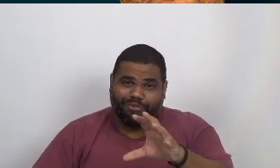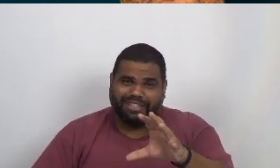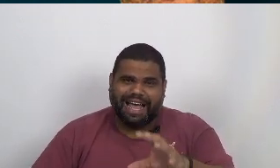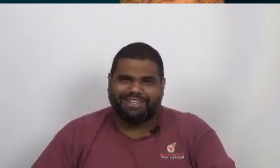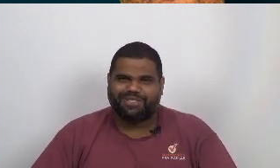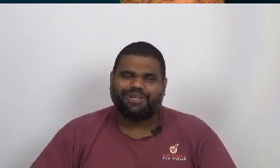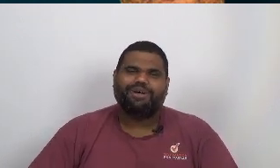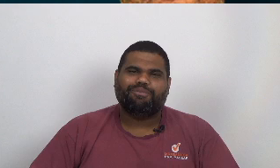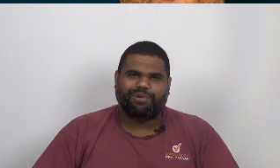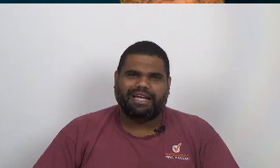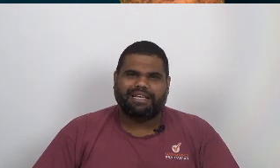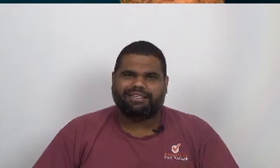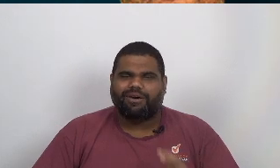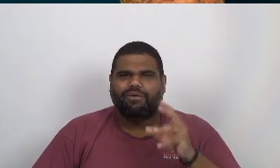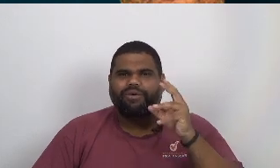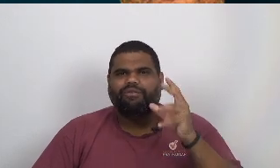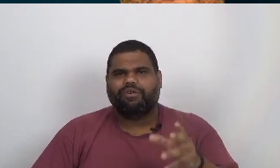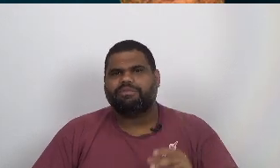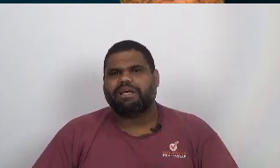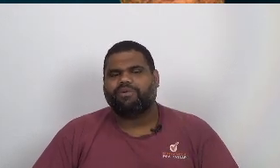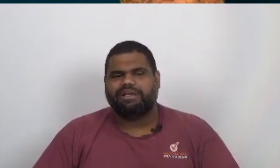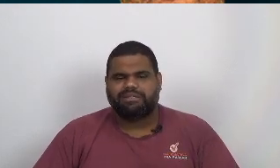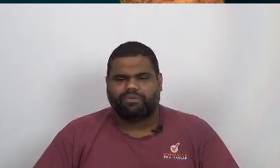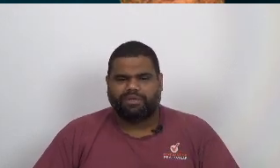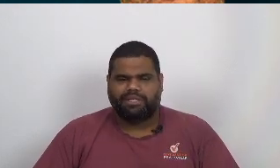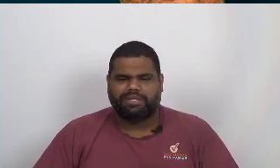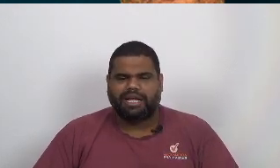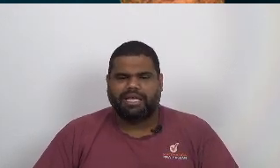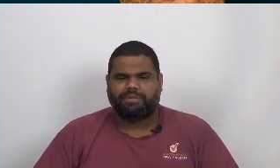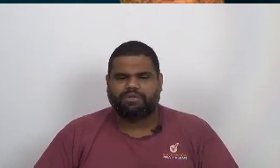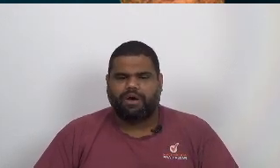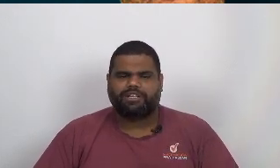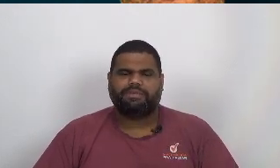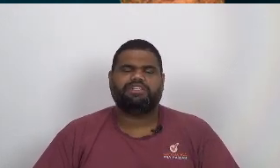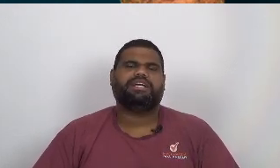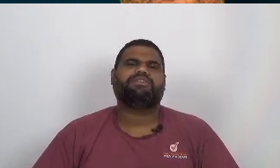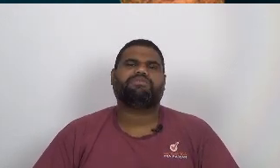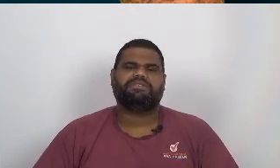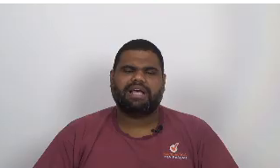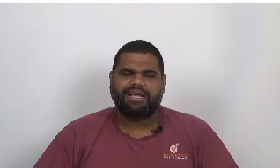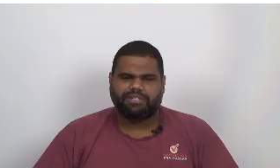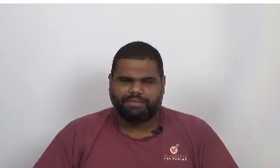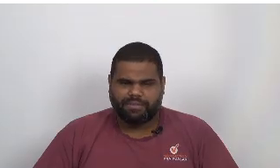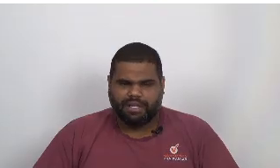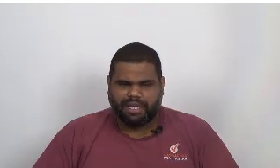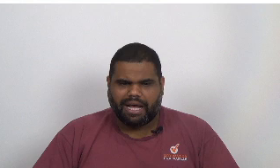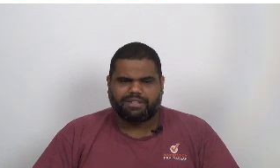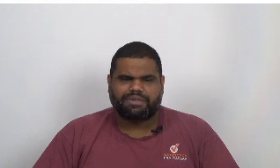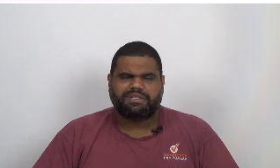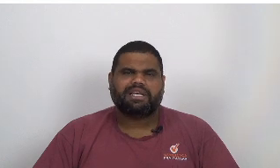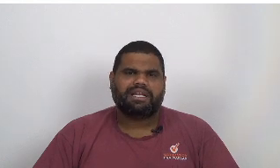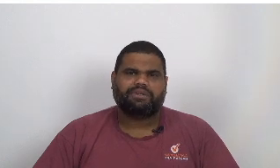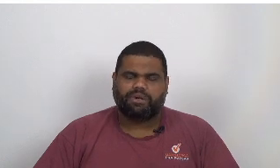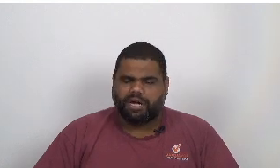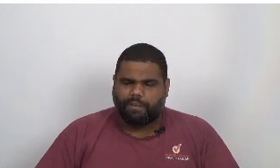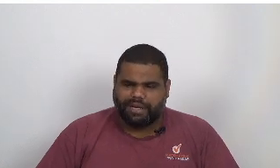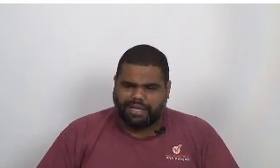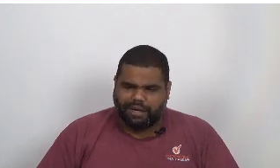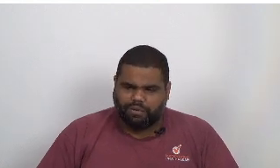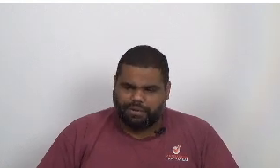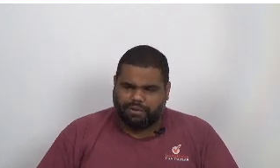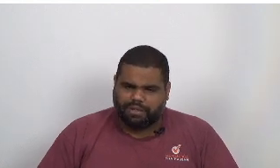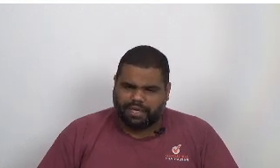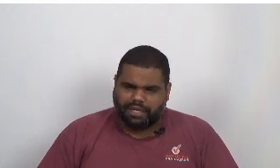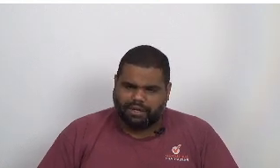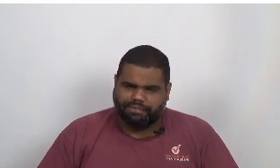Tem novidades por aí. Então, vamos à correção do quiz. Está aqui, pessoal, as minhas redes sociais. Caso você queira trocar uma